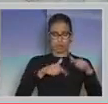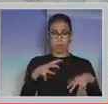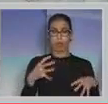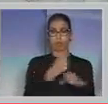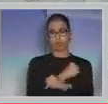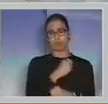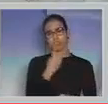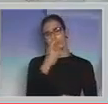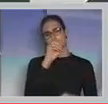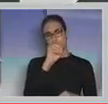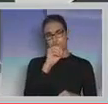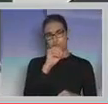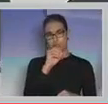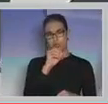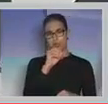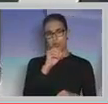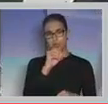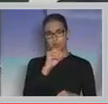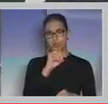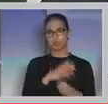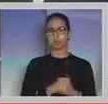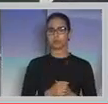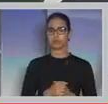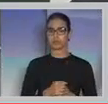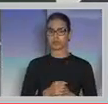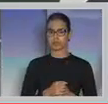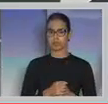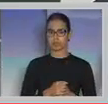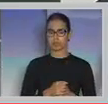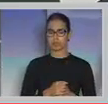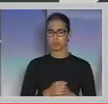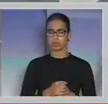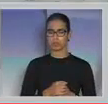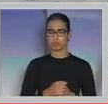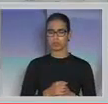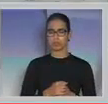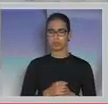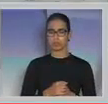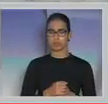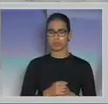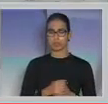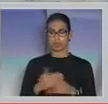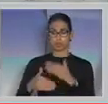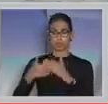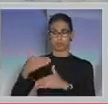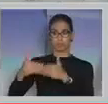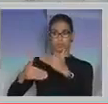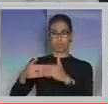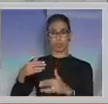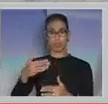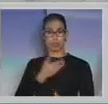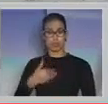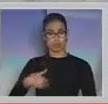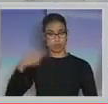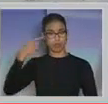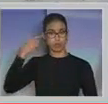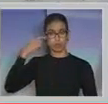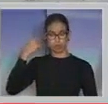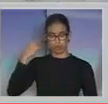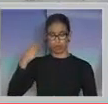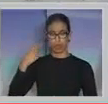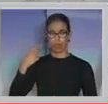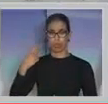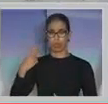também 20 anos com essas duas vezes eu temo que o governo Dória a vitória é